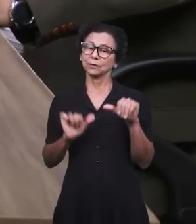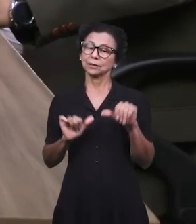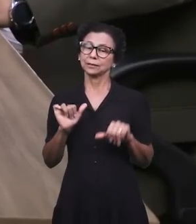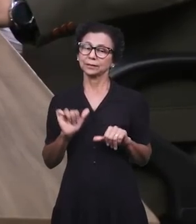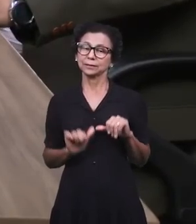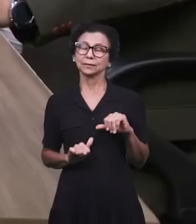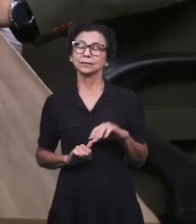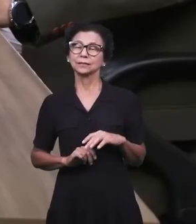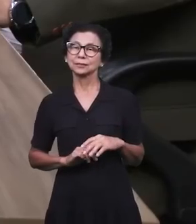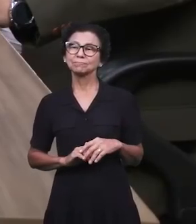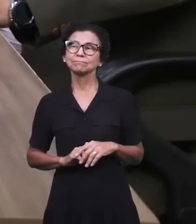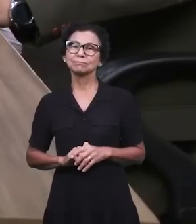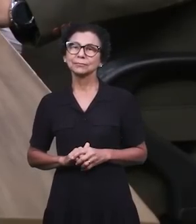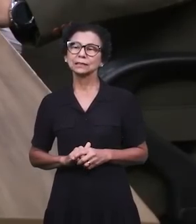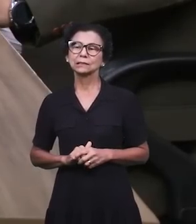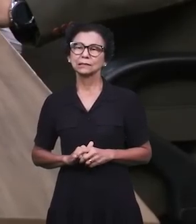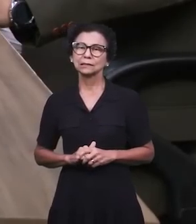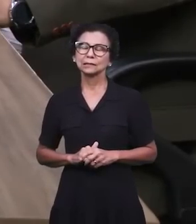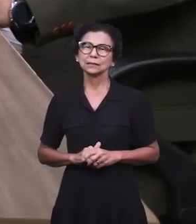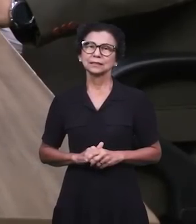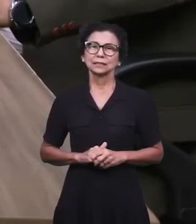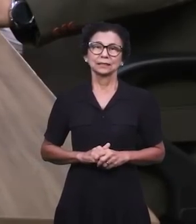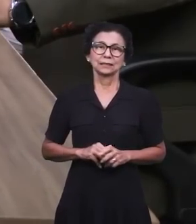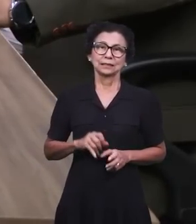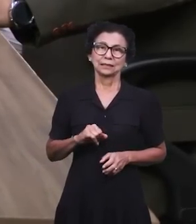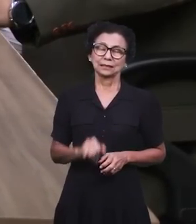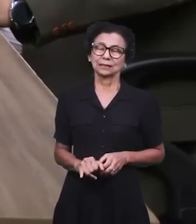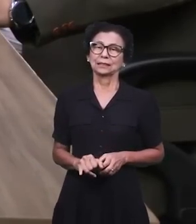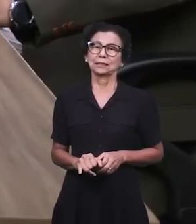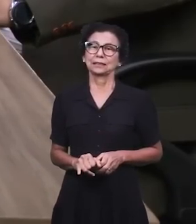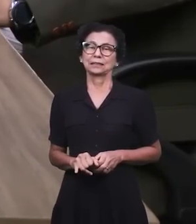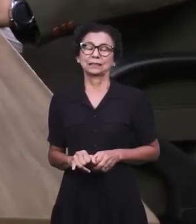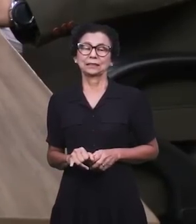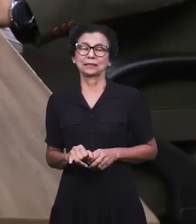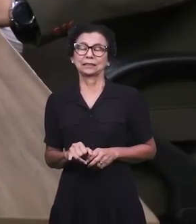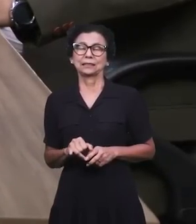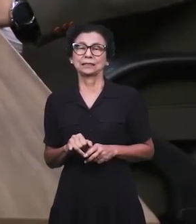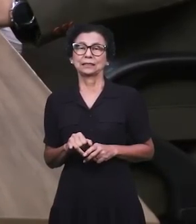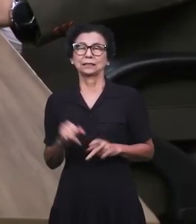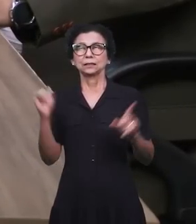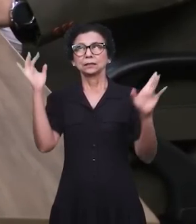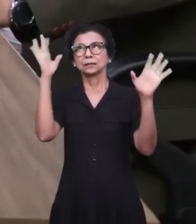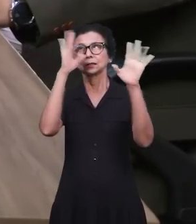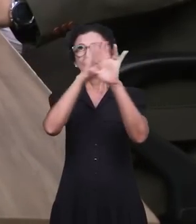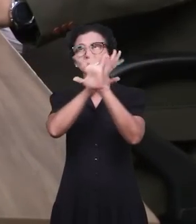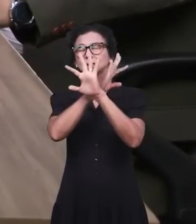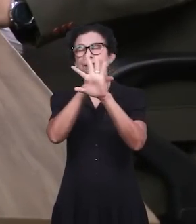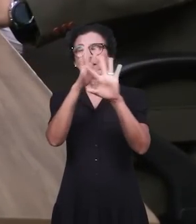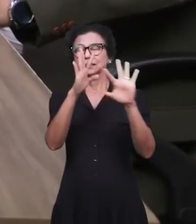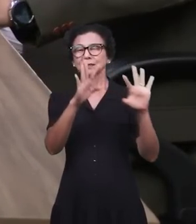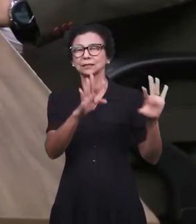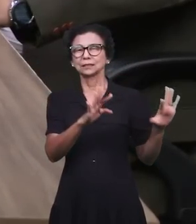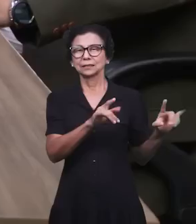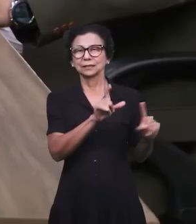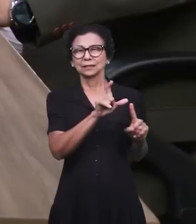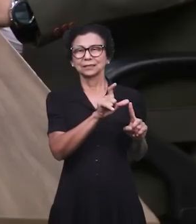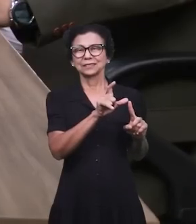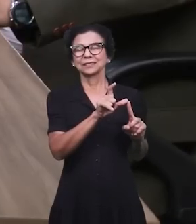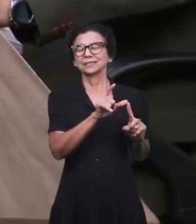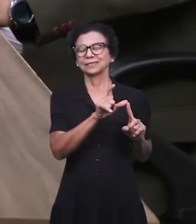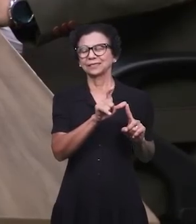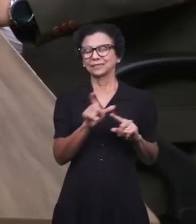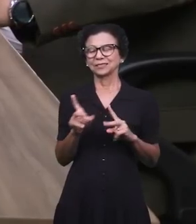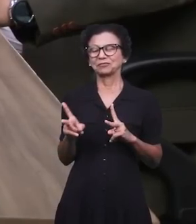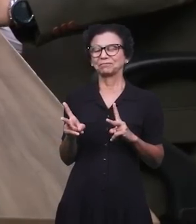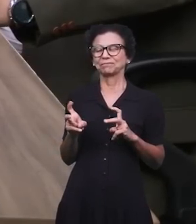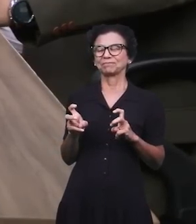manutenida, né? O Senhor se nós não dermos essa manutenção, se nós relaxarmos, o adversário está aí para roubar,